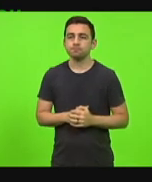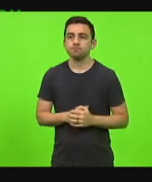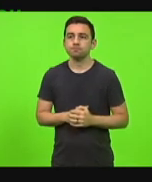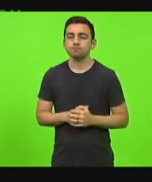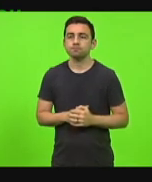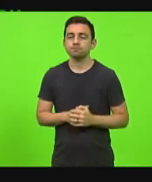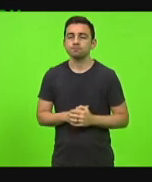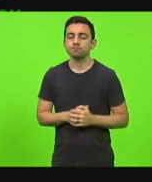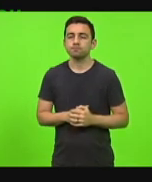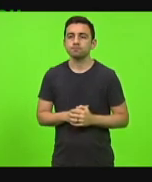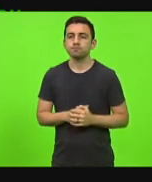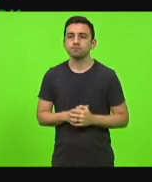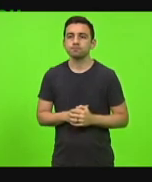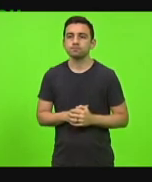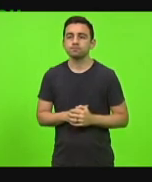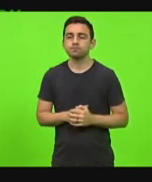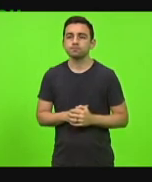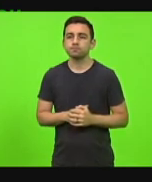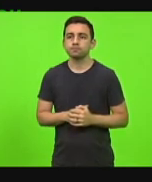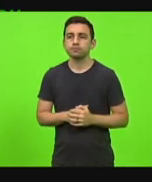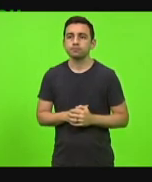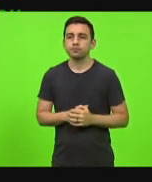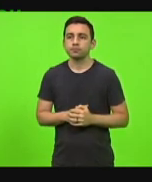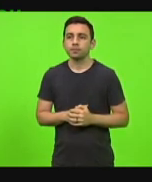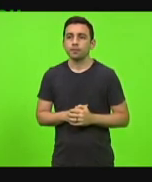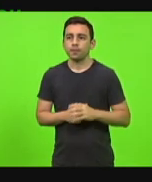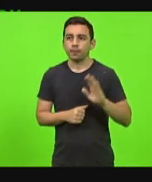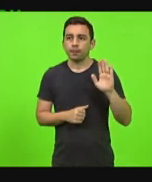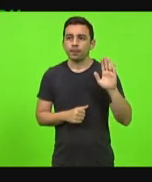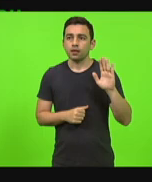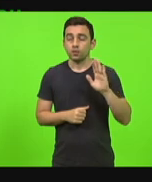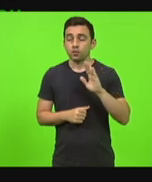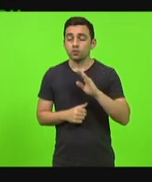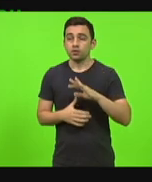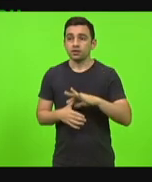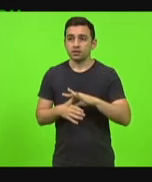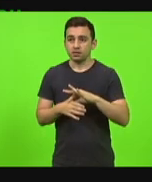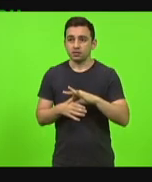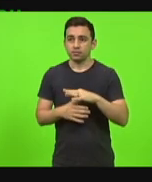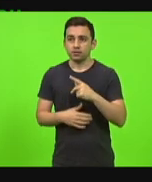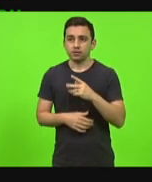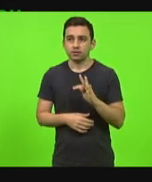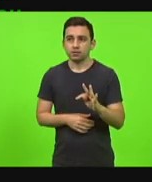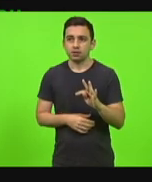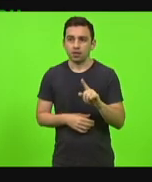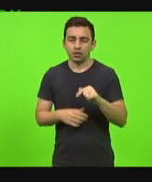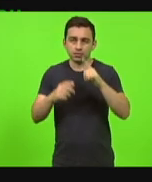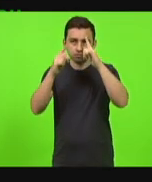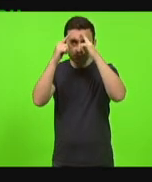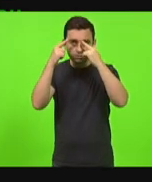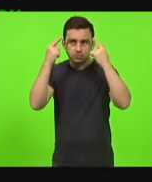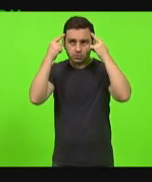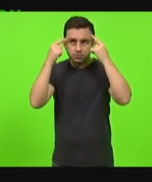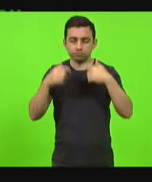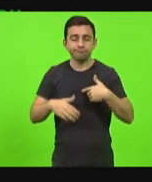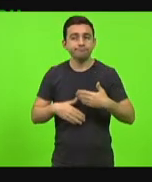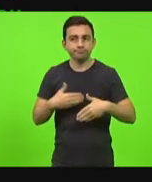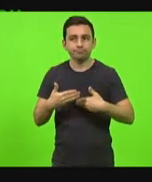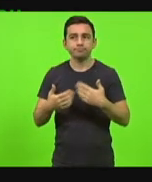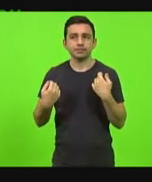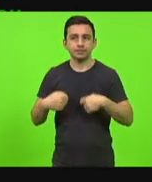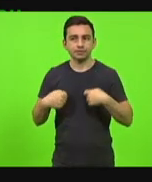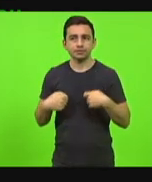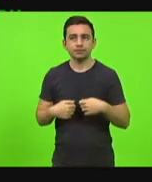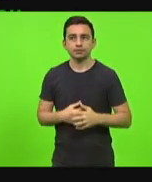Luciane, presidente, é que o líder do PT é o Neodir Sareta, ele tem que fazer o encaminhamento de voto.